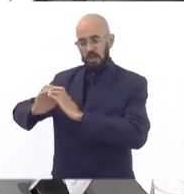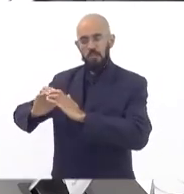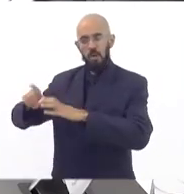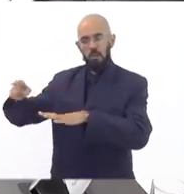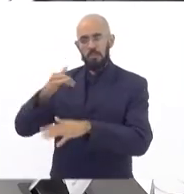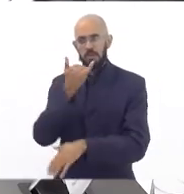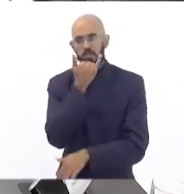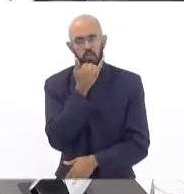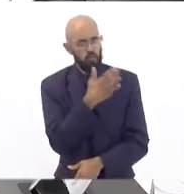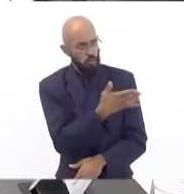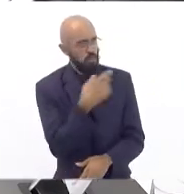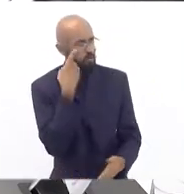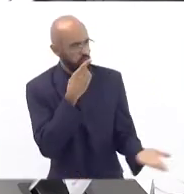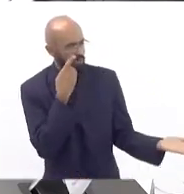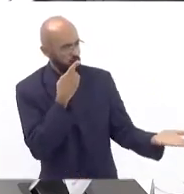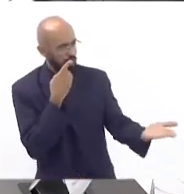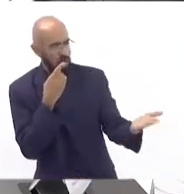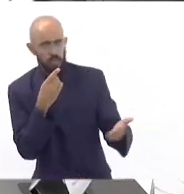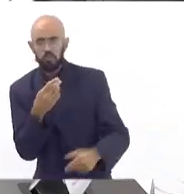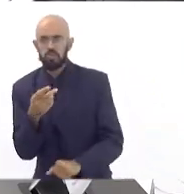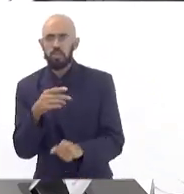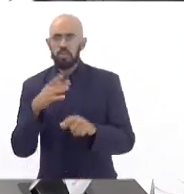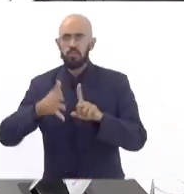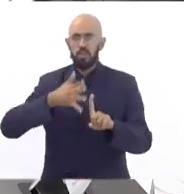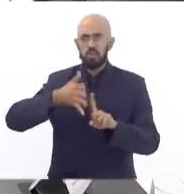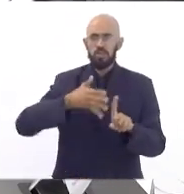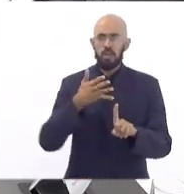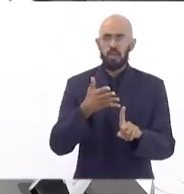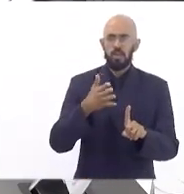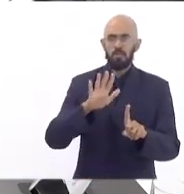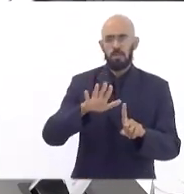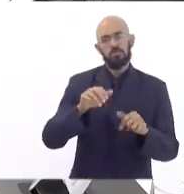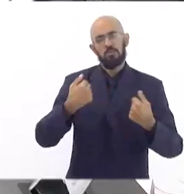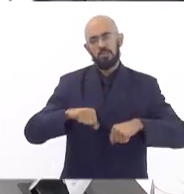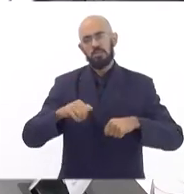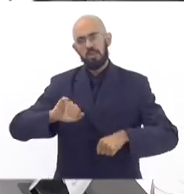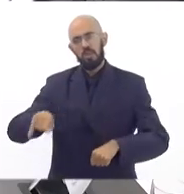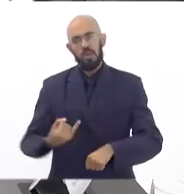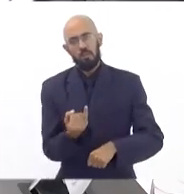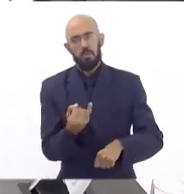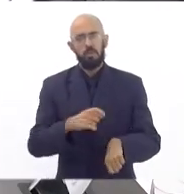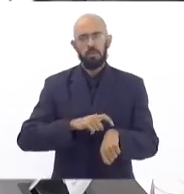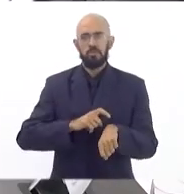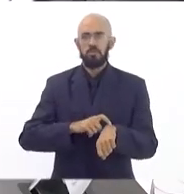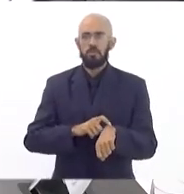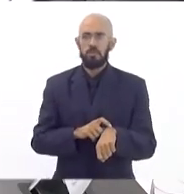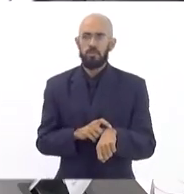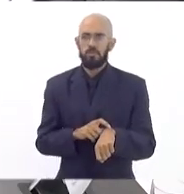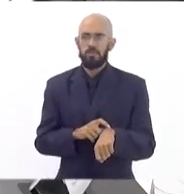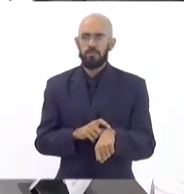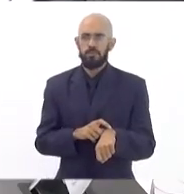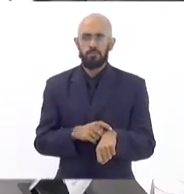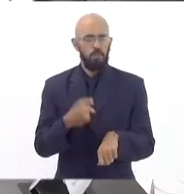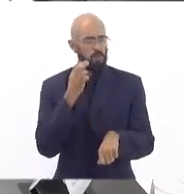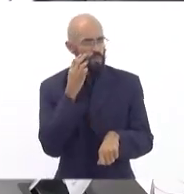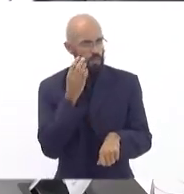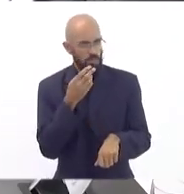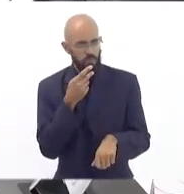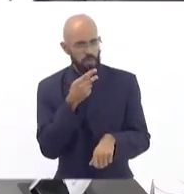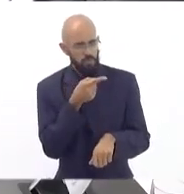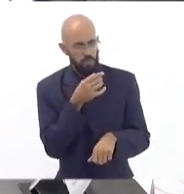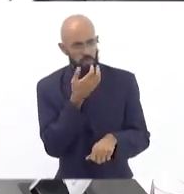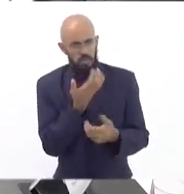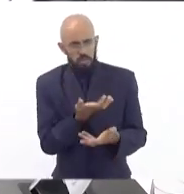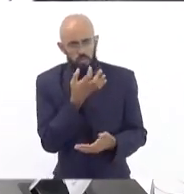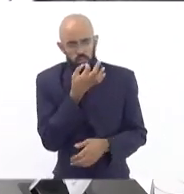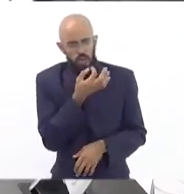peço desculpa agora neste trabalho ter feito esse gelado mais tive que aproveitar essa oportunidade de pãozinho queria sugerir que a gente pudesse houve ainda